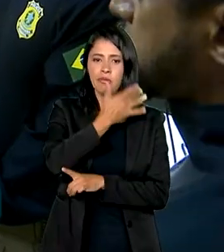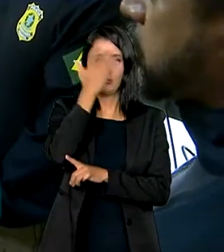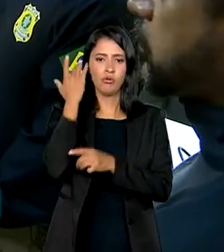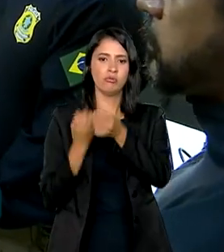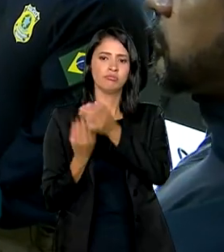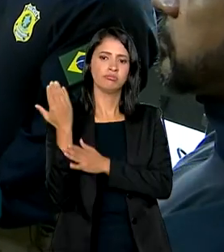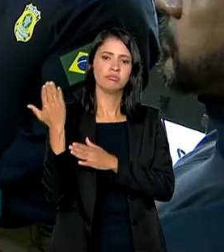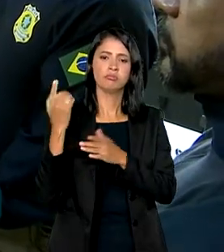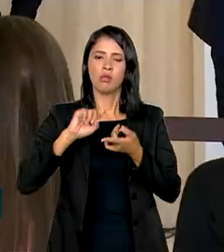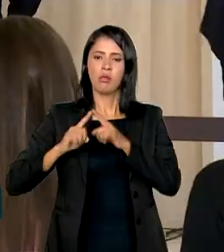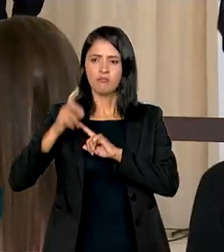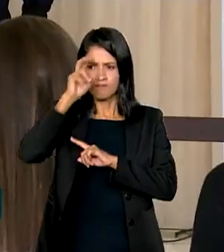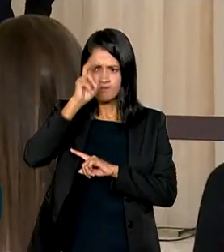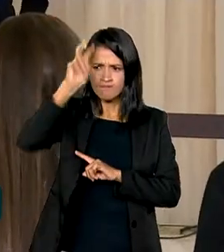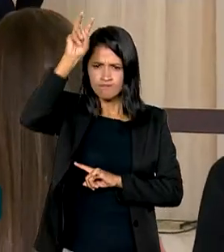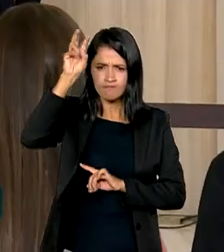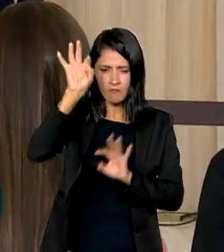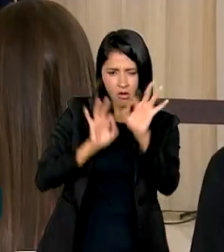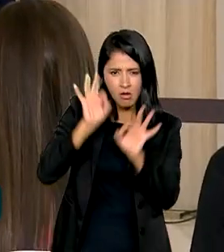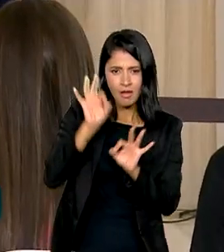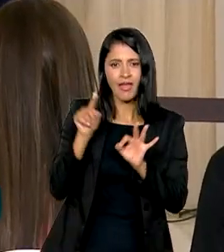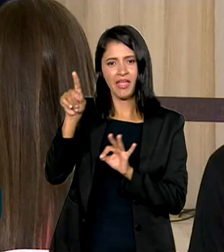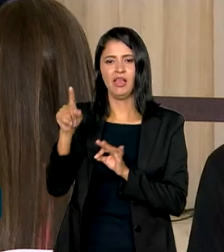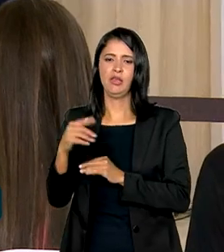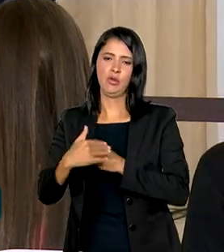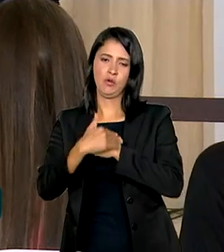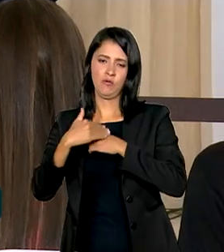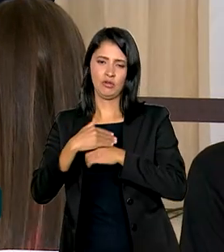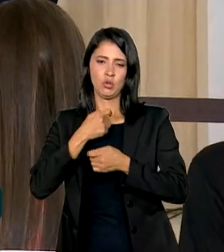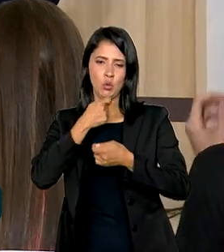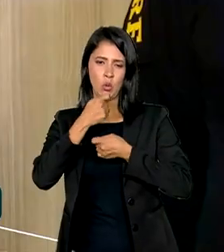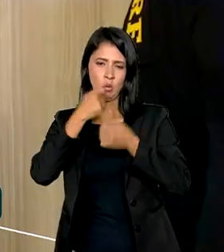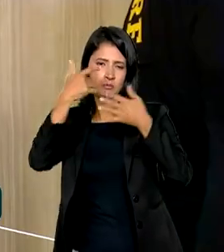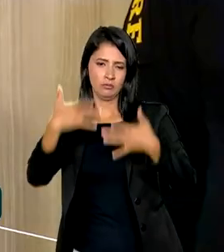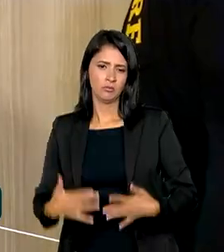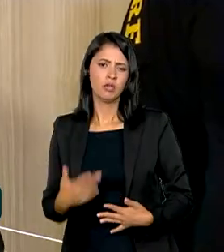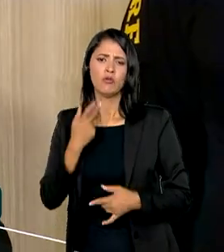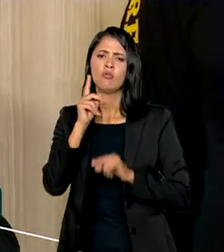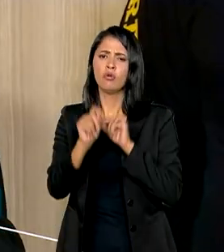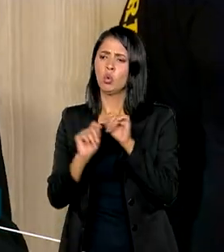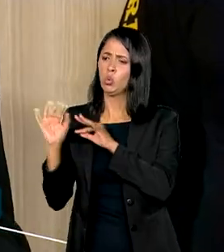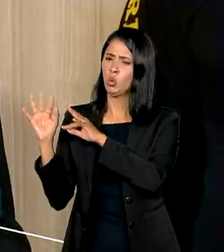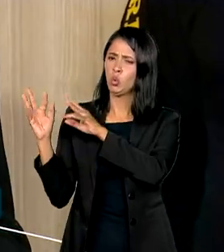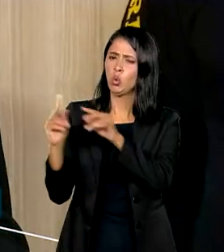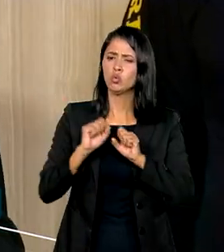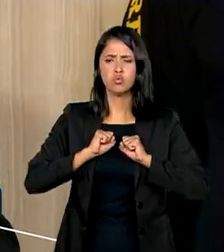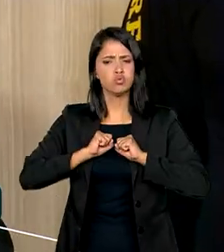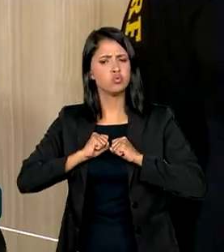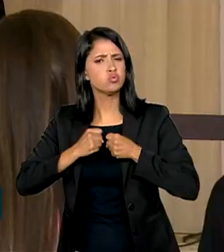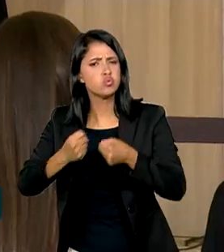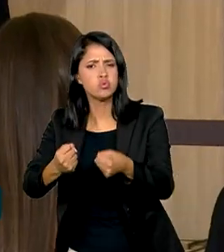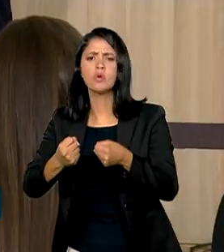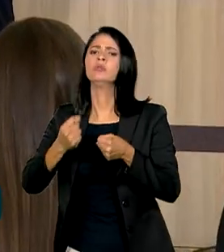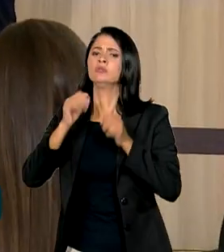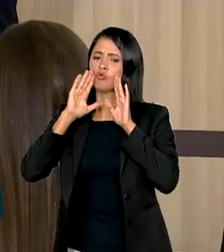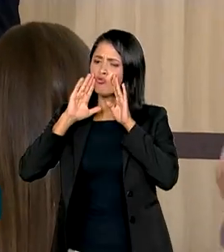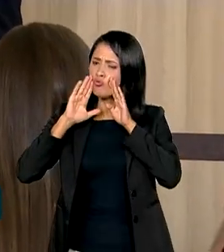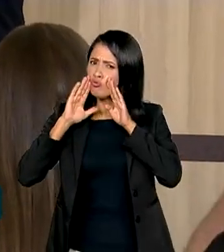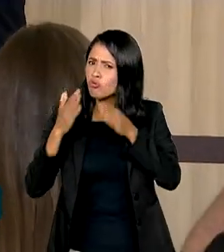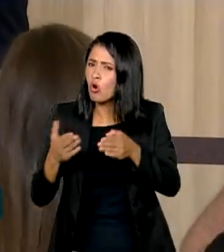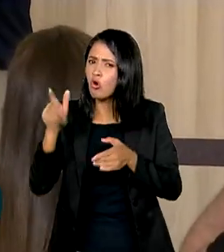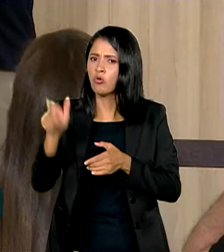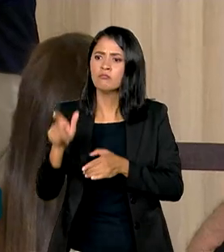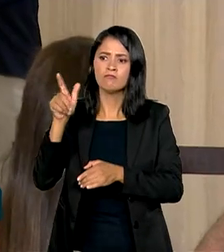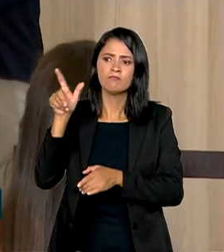as ações de inteligência, o ministro conversou com a imprensa. Disse que todos os esforços estão concentrados